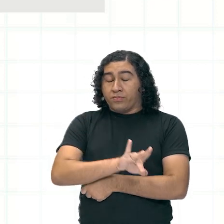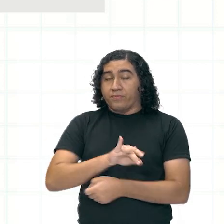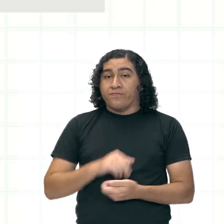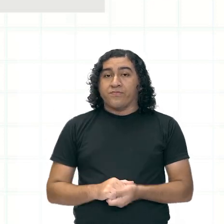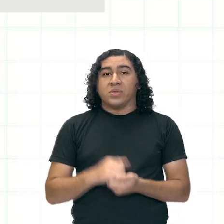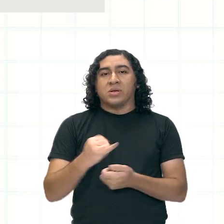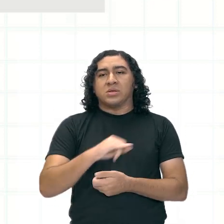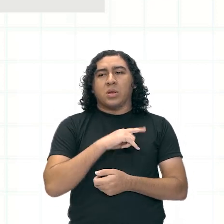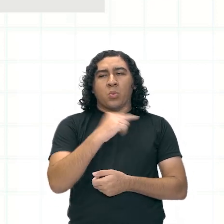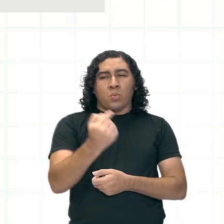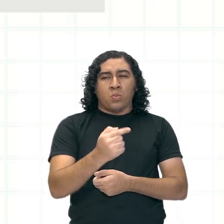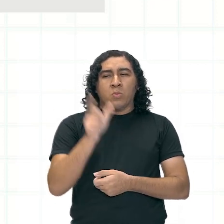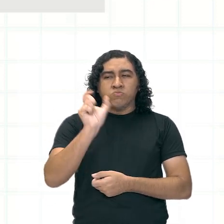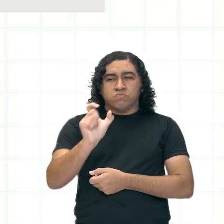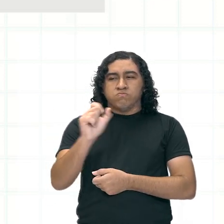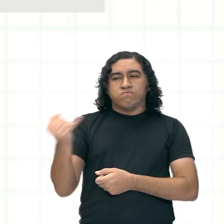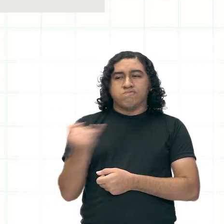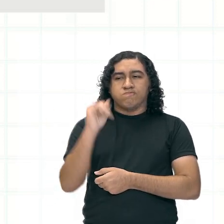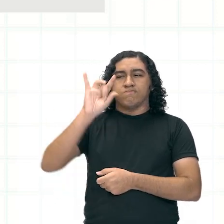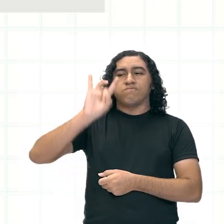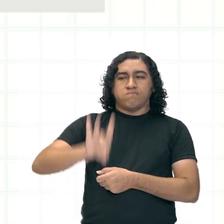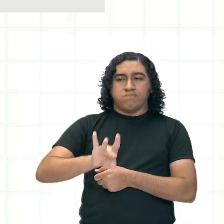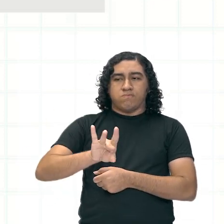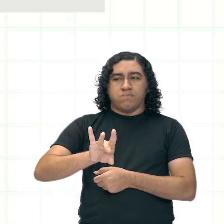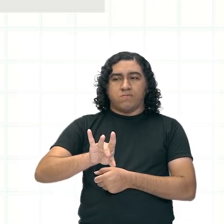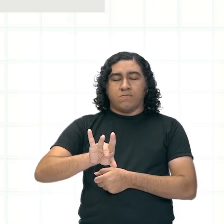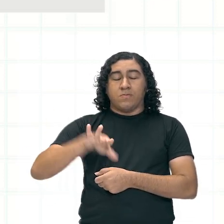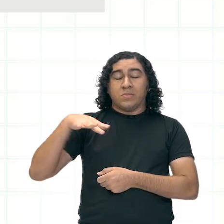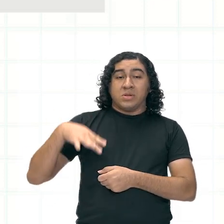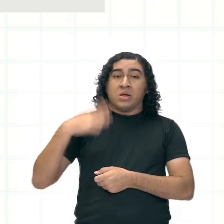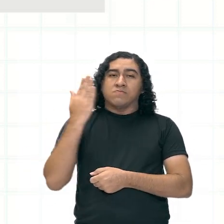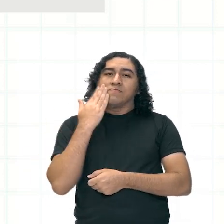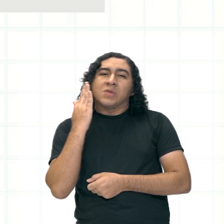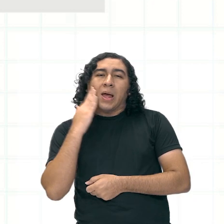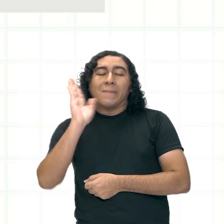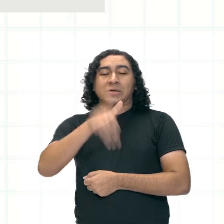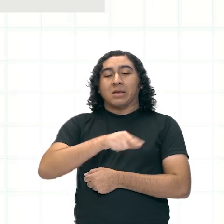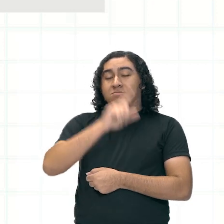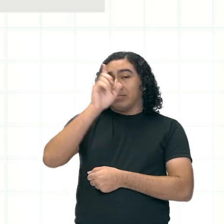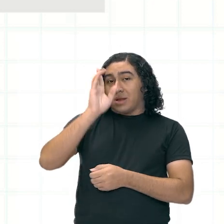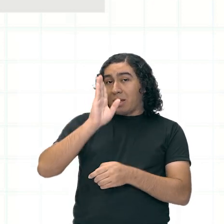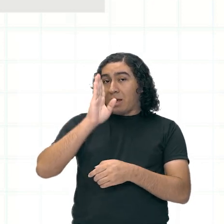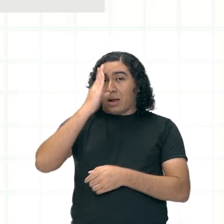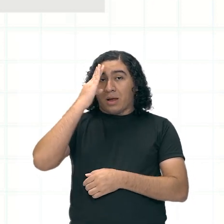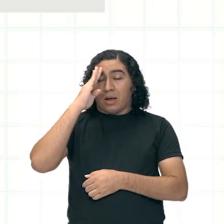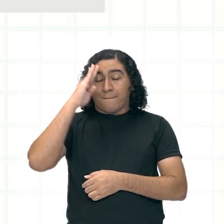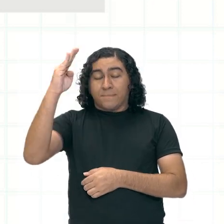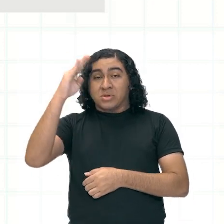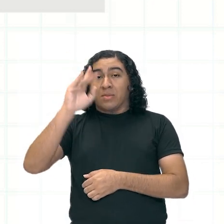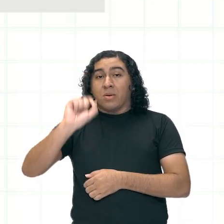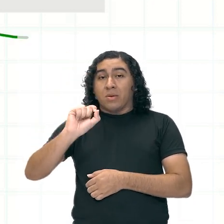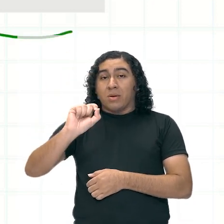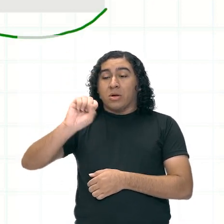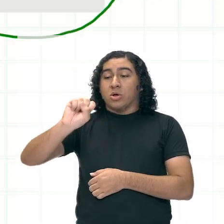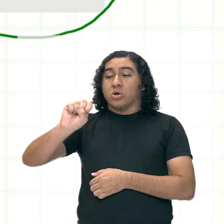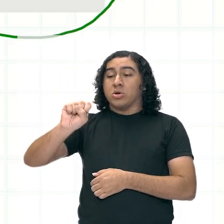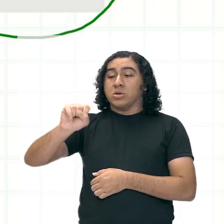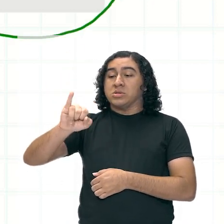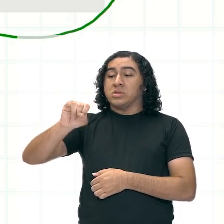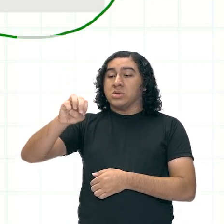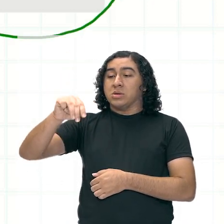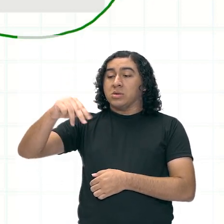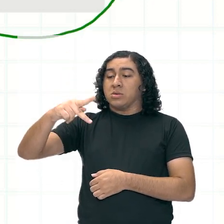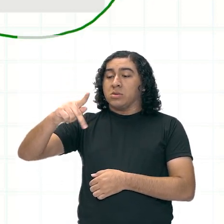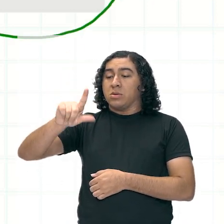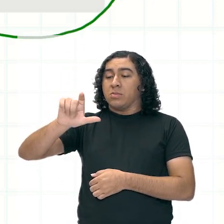ok? Como eu tenho apenas um núcleo, uma palavra no núcleo, eu já sei que o meu sujeito é do tipo